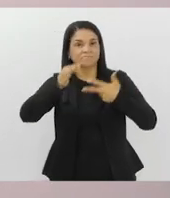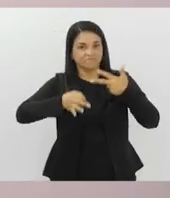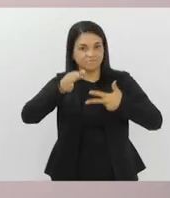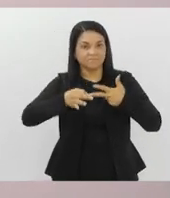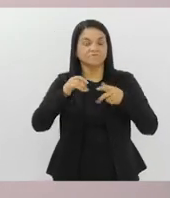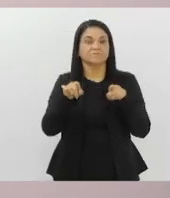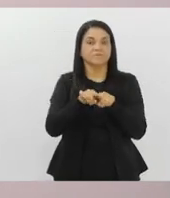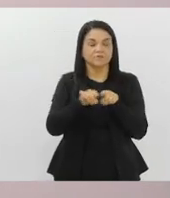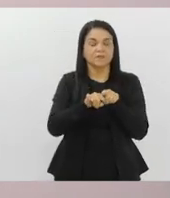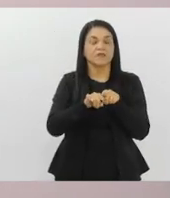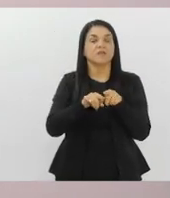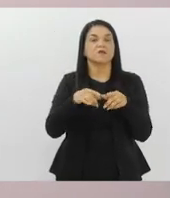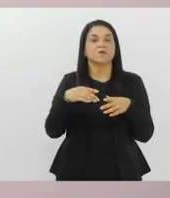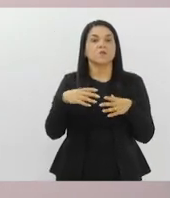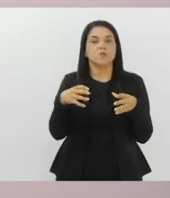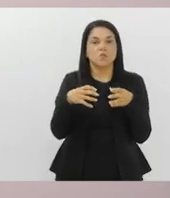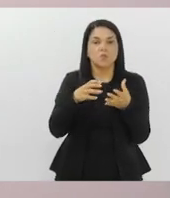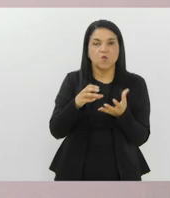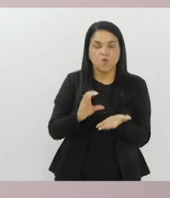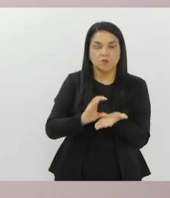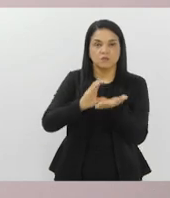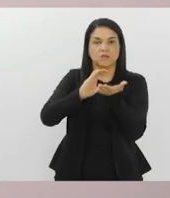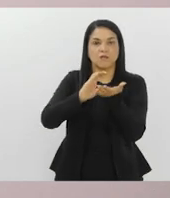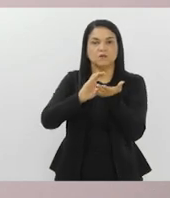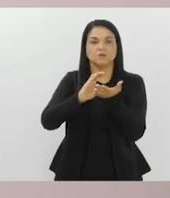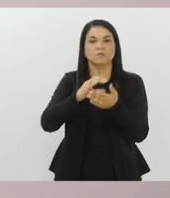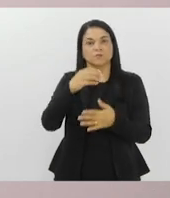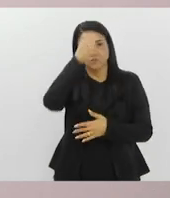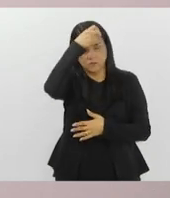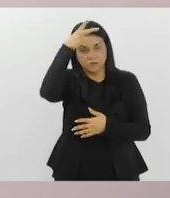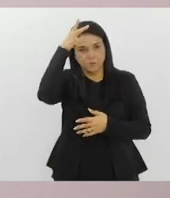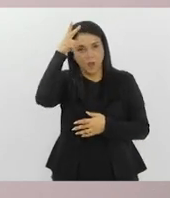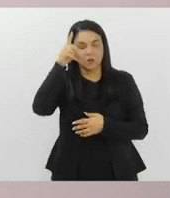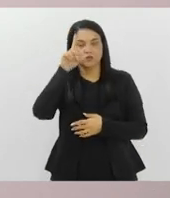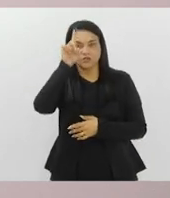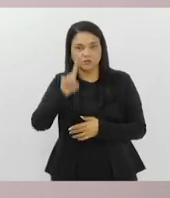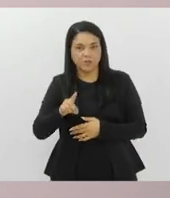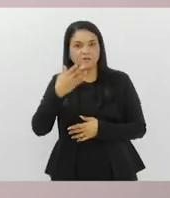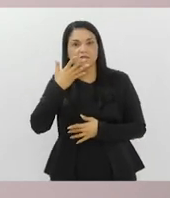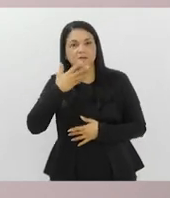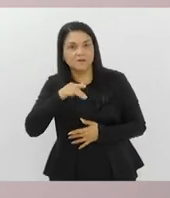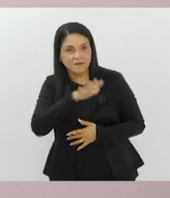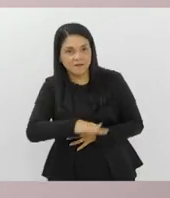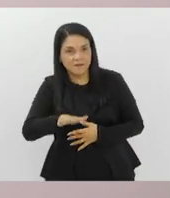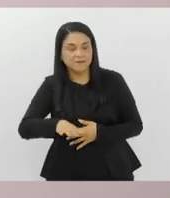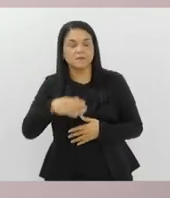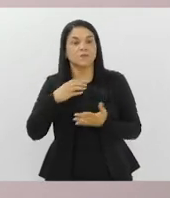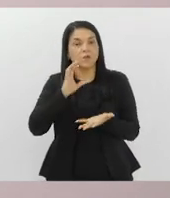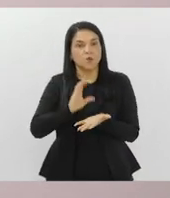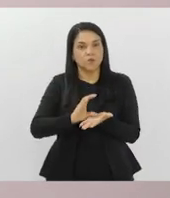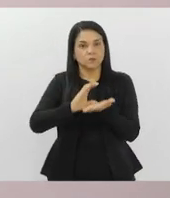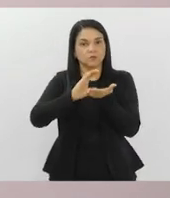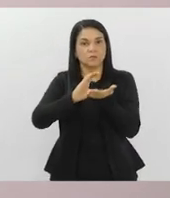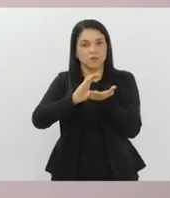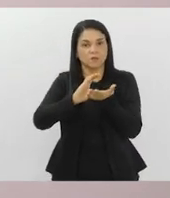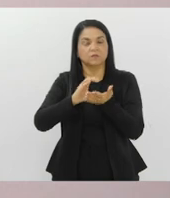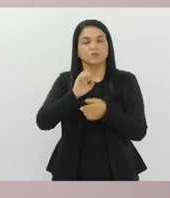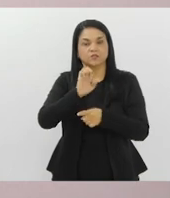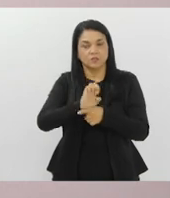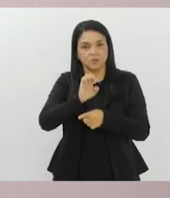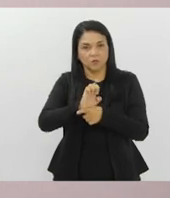como o Conselho Municipal e Estadual dos Direitos da Criança, Conselho Municipal e Estadual